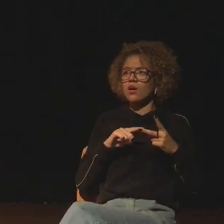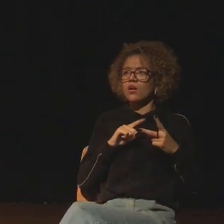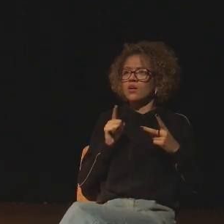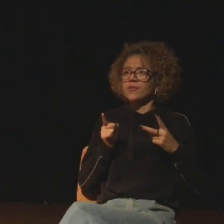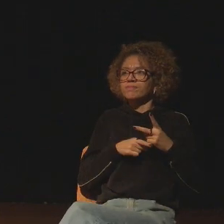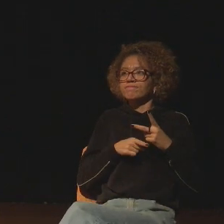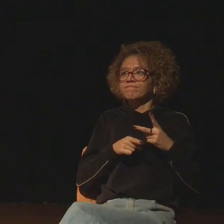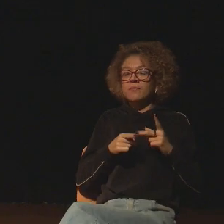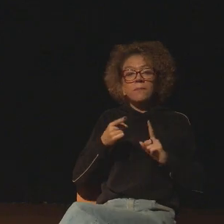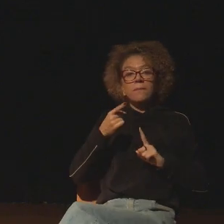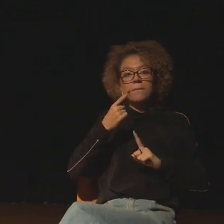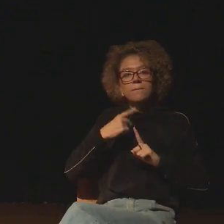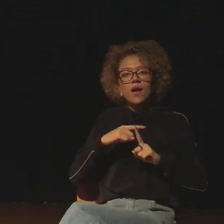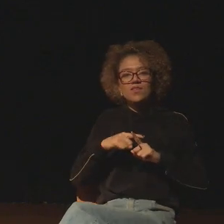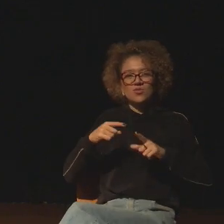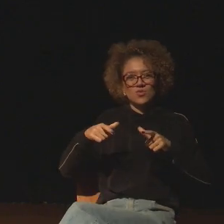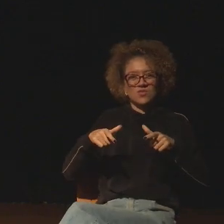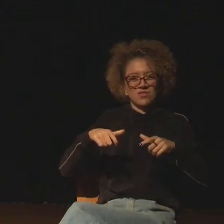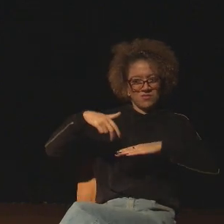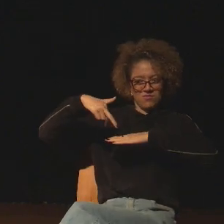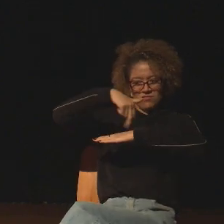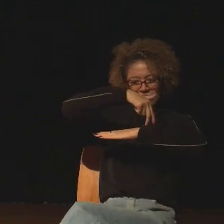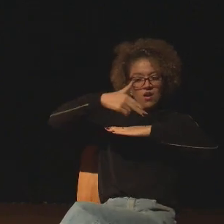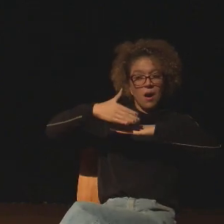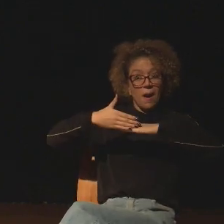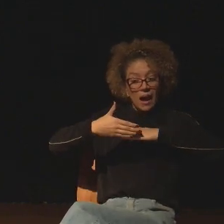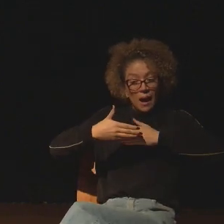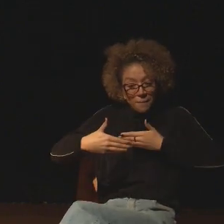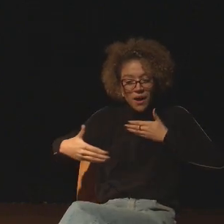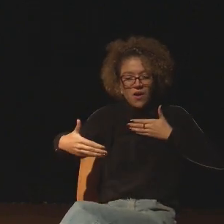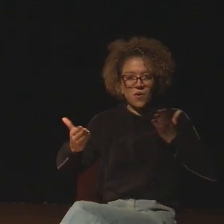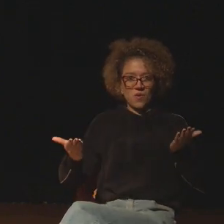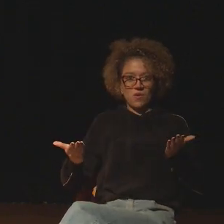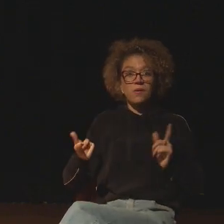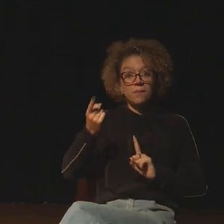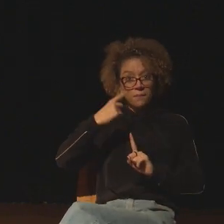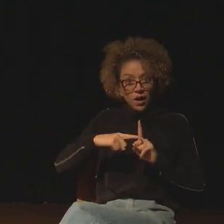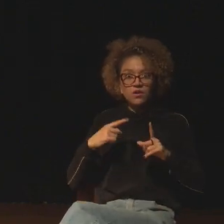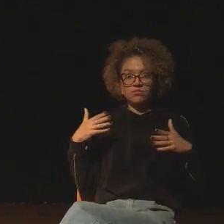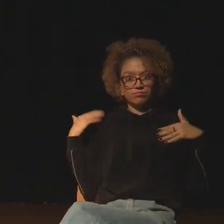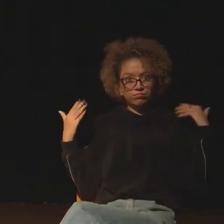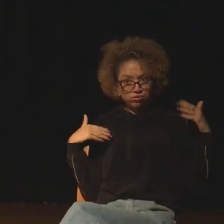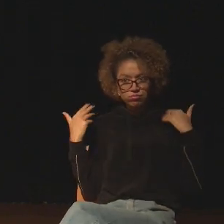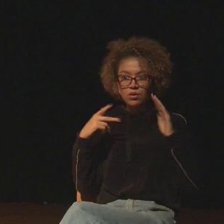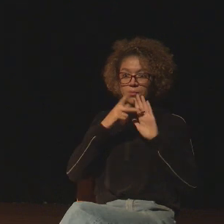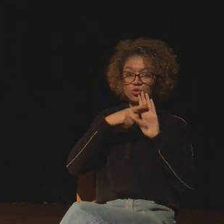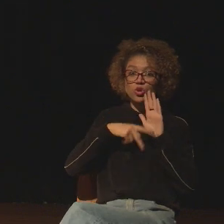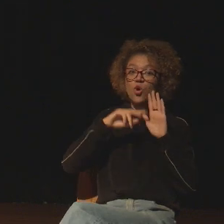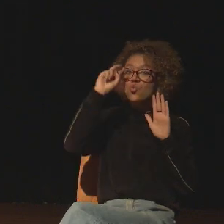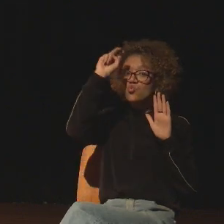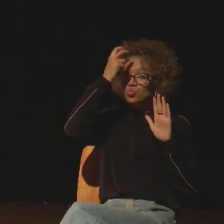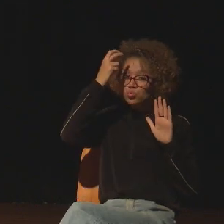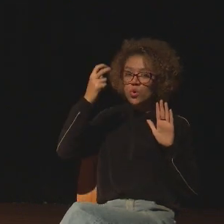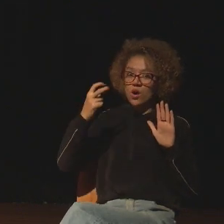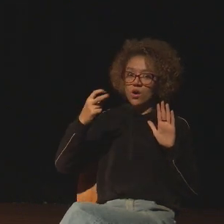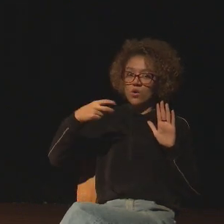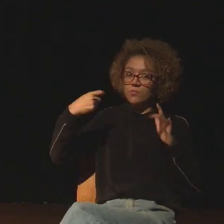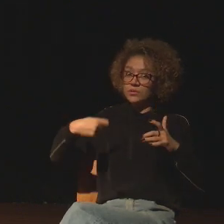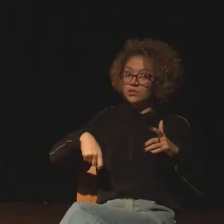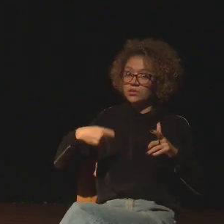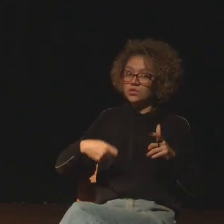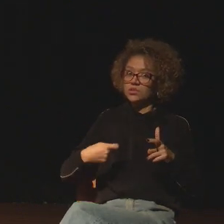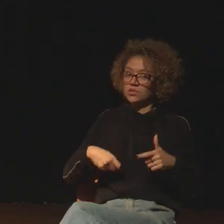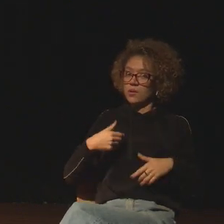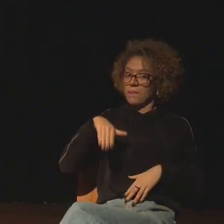a ampliação dos espaços para os pedestres, fomentar atividades culturais e comerciais, inclusive pensando em atividades culturais, estando